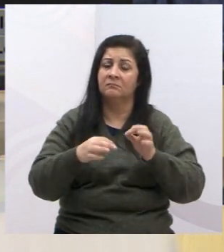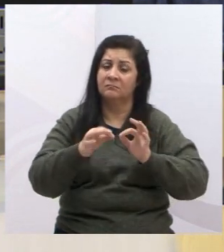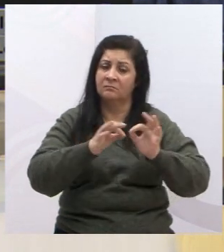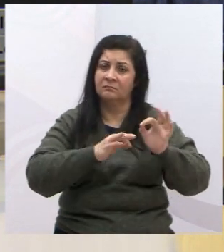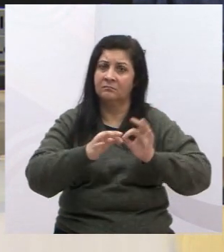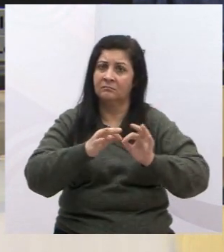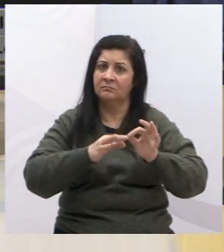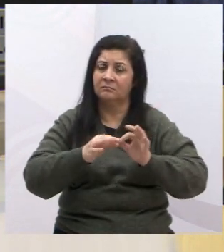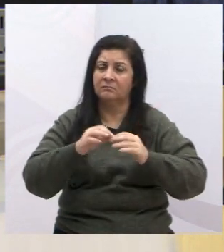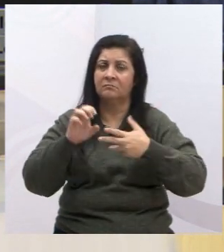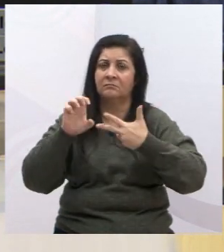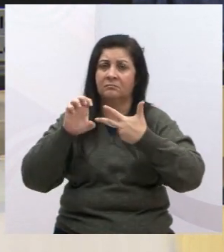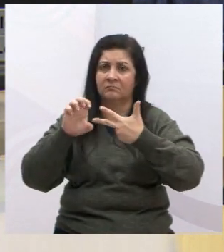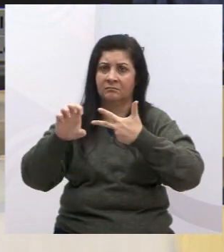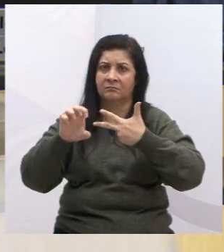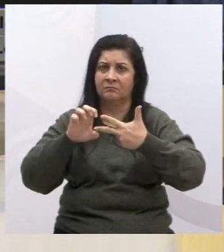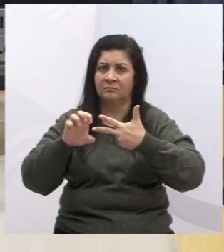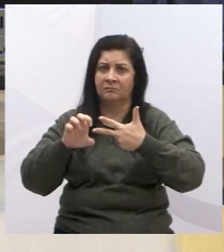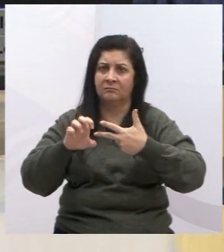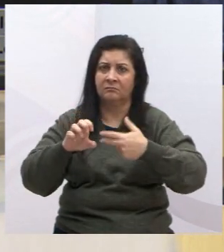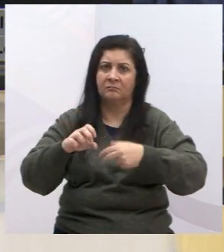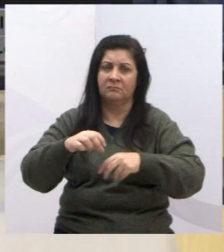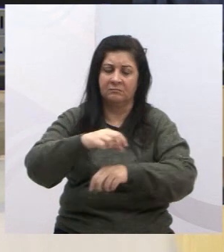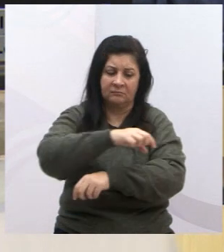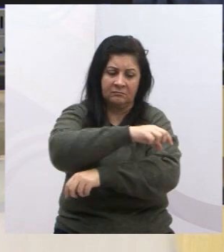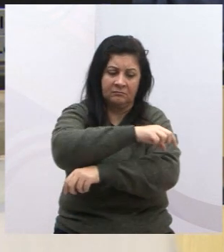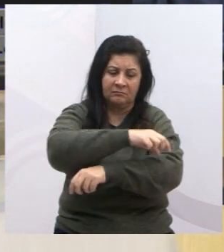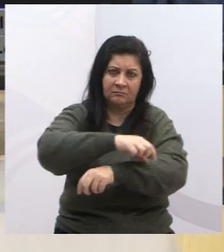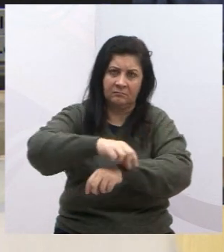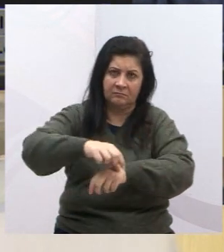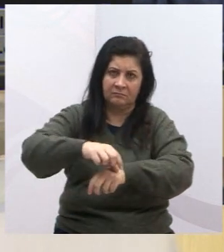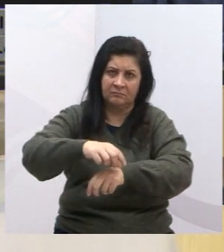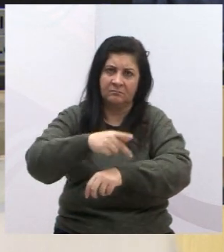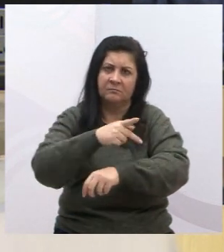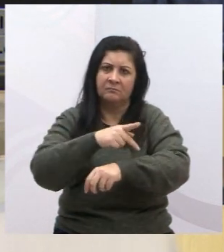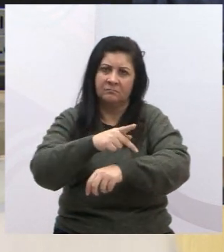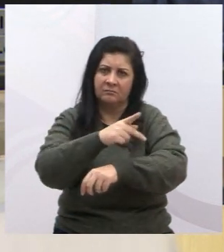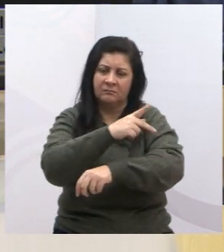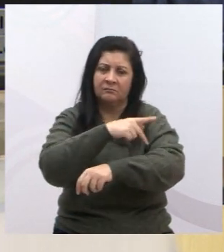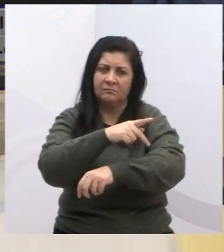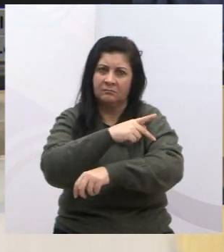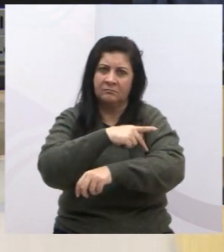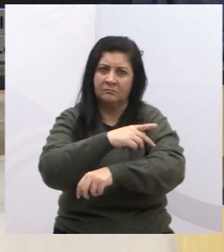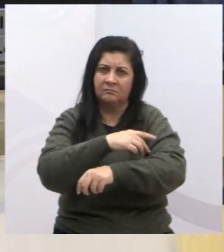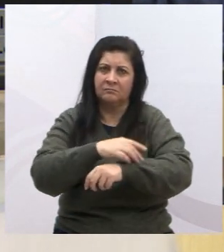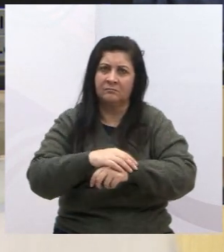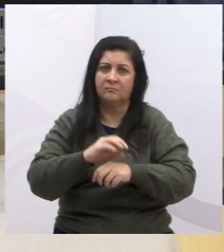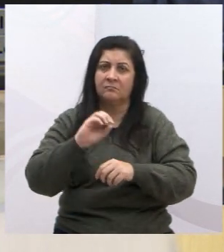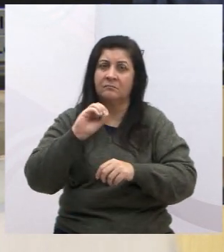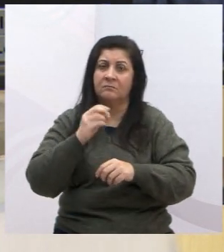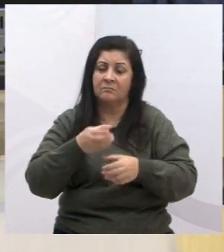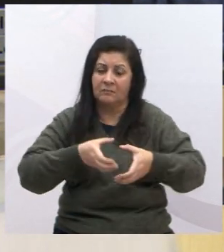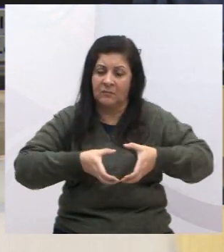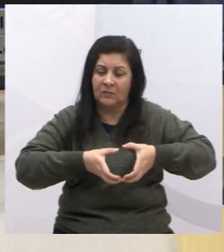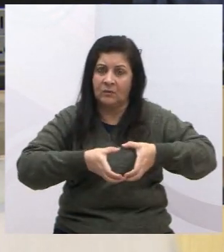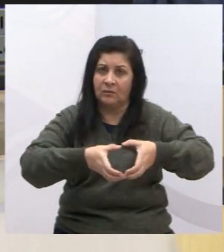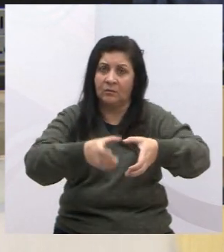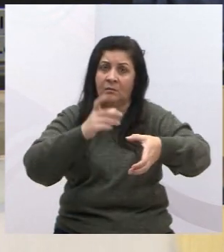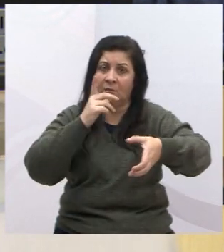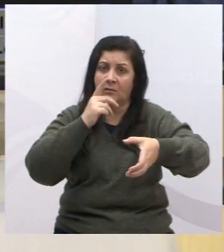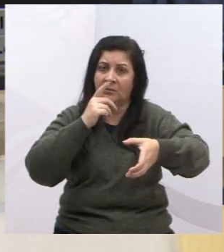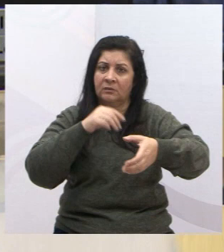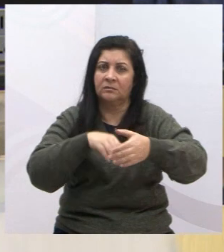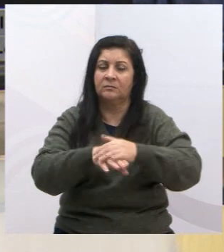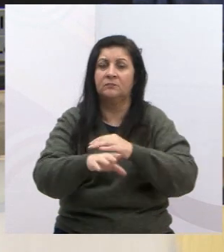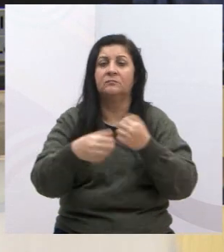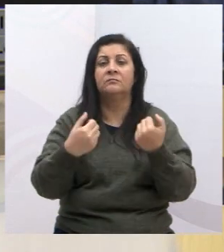a construção de um parque linear ou de entubamento do citado córrego dependeria da aprovação